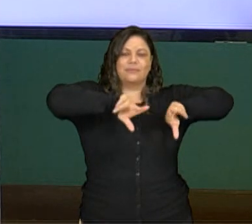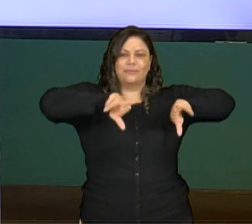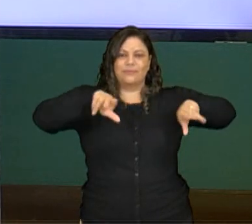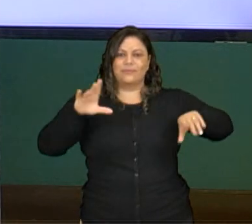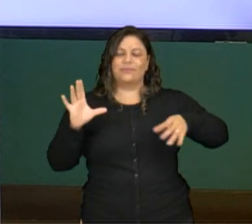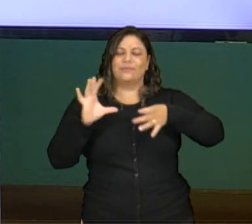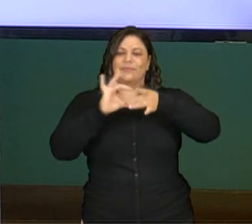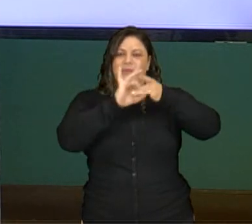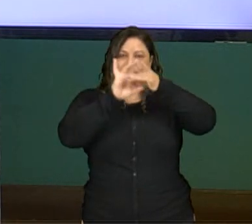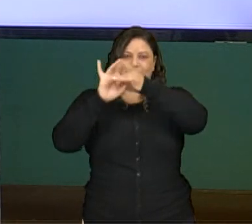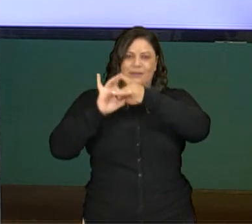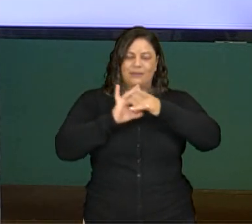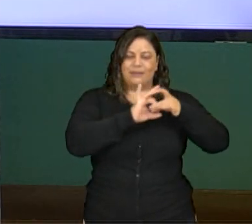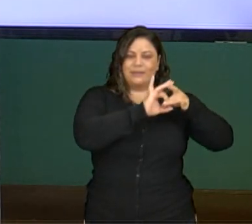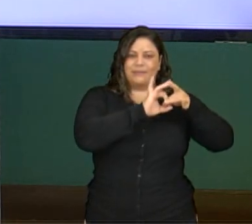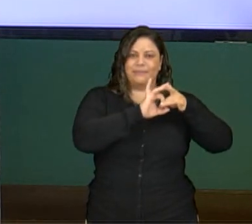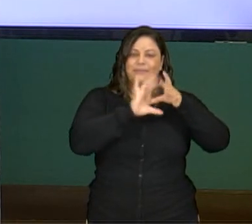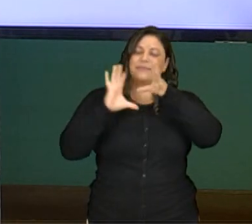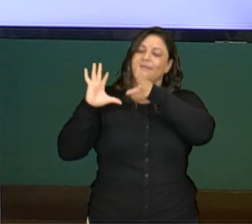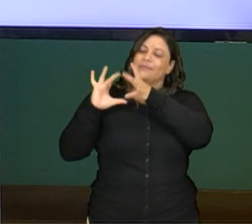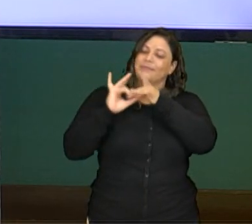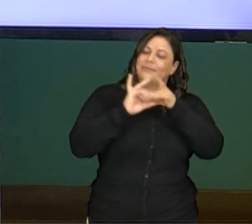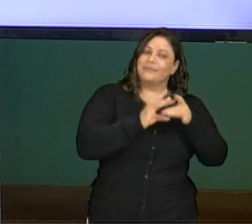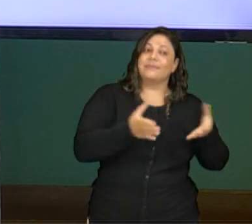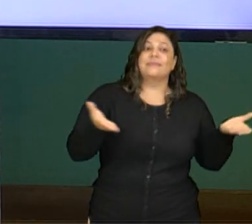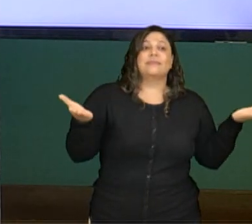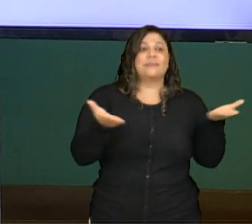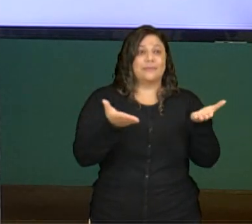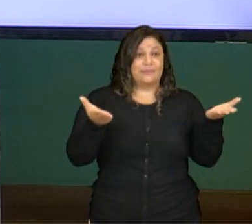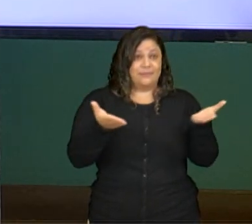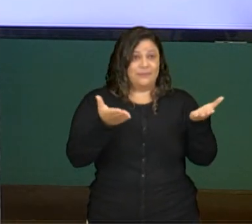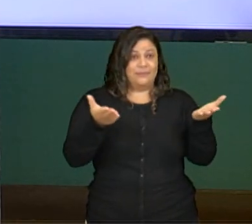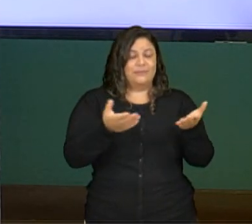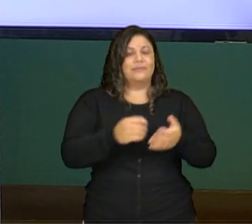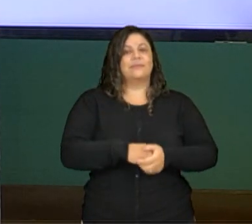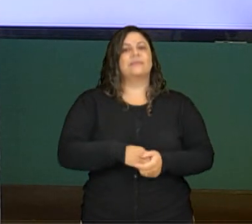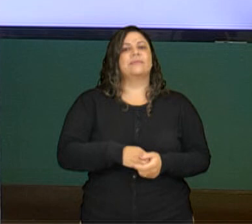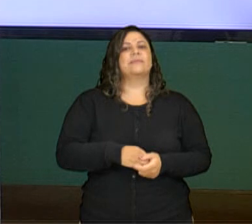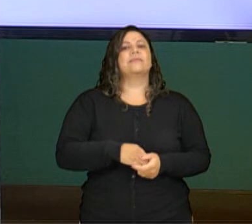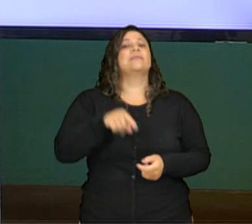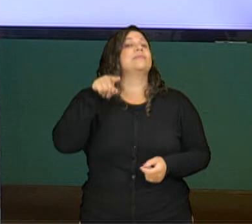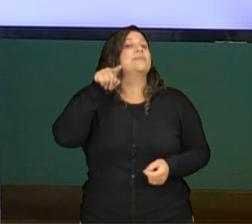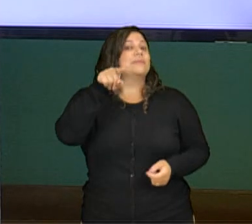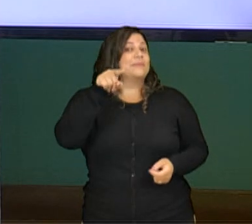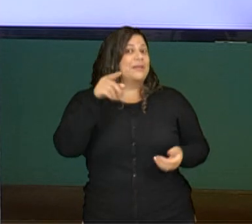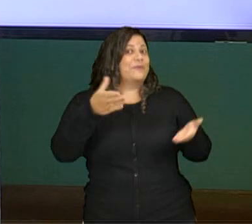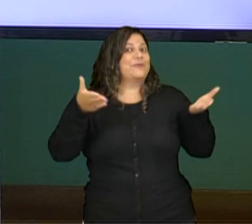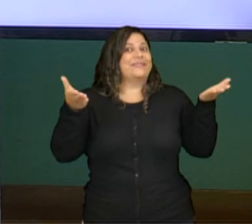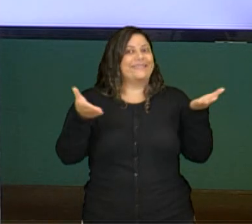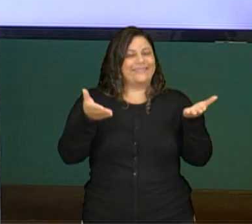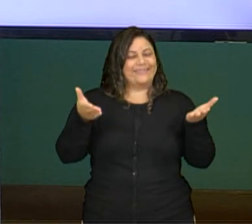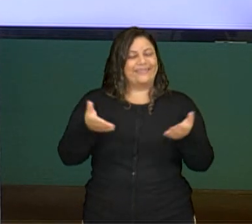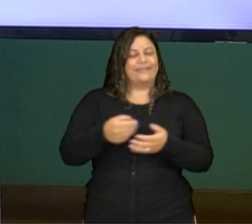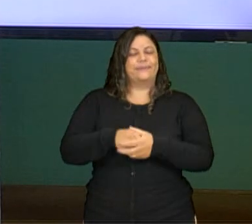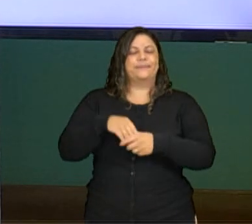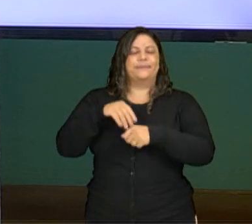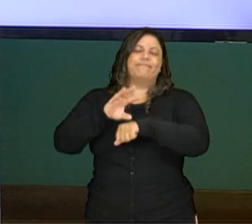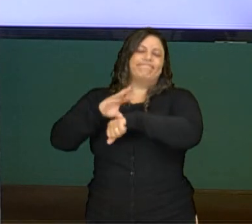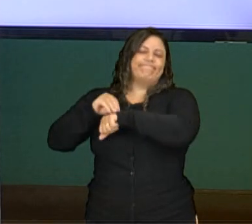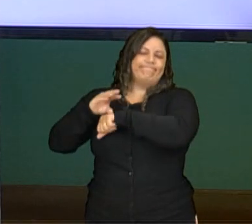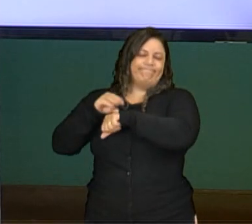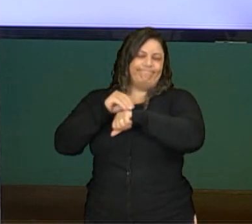ligações exemplificadas. Agora é hora de você minerar o conhecimento. Vamos